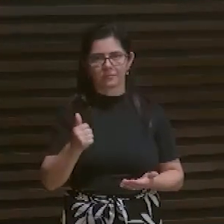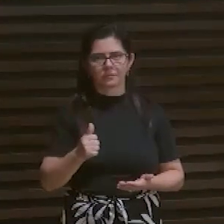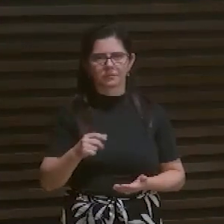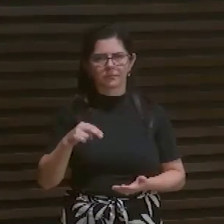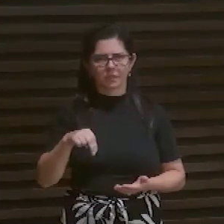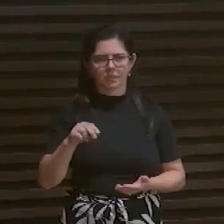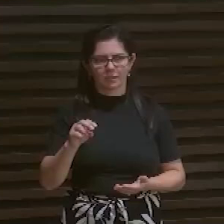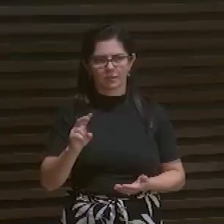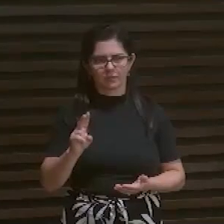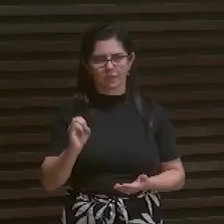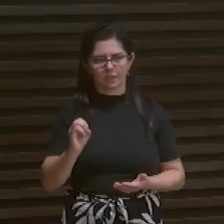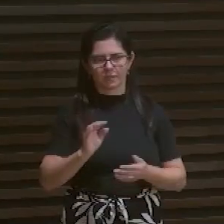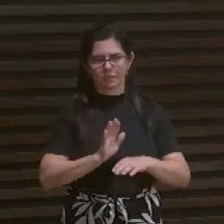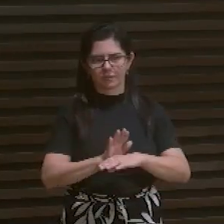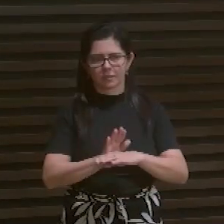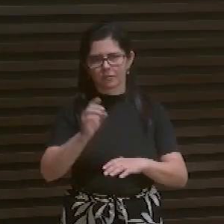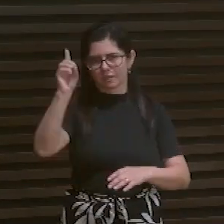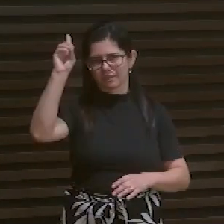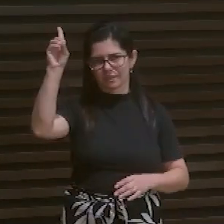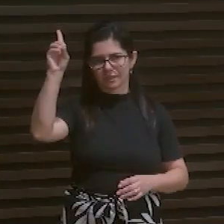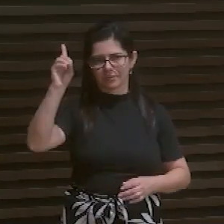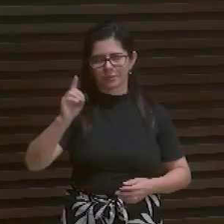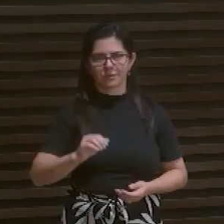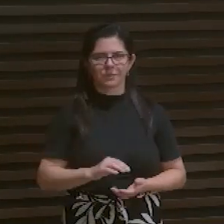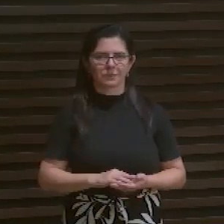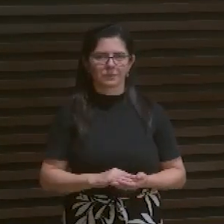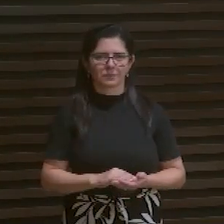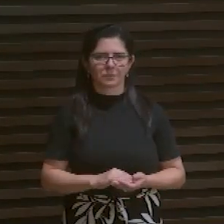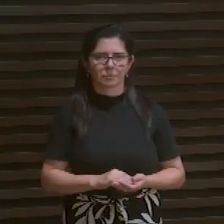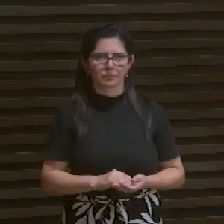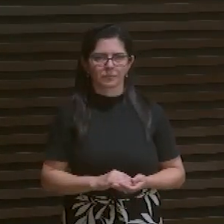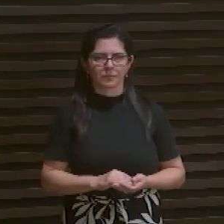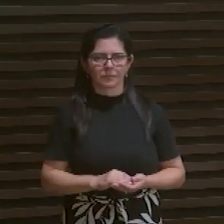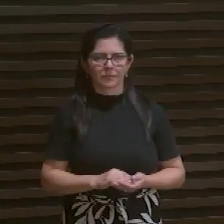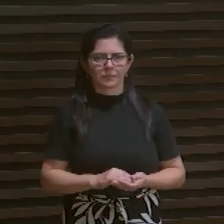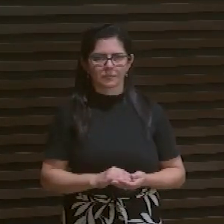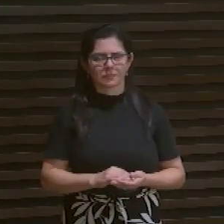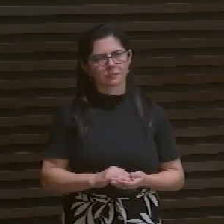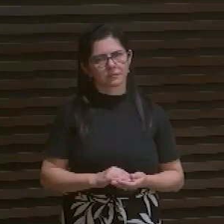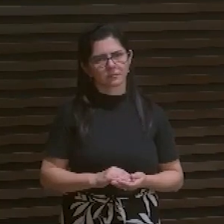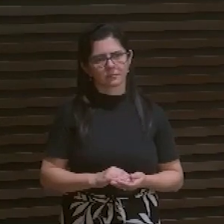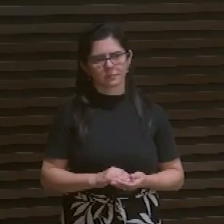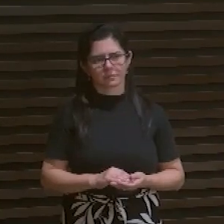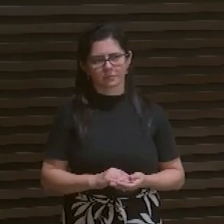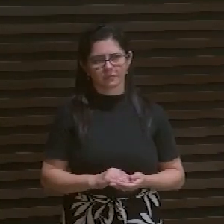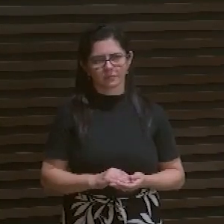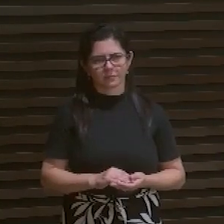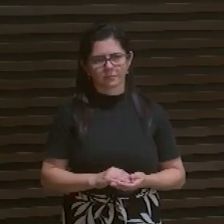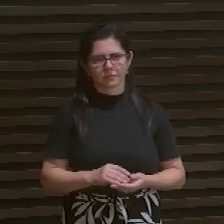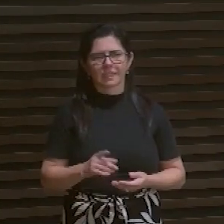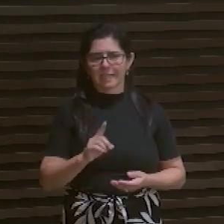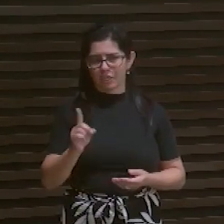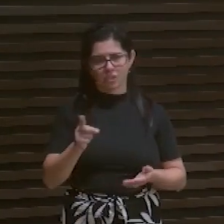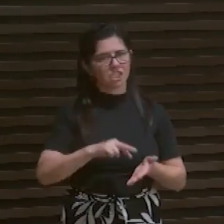pois nós somos cooperadores de Deus. Porque no sentido original da palavra, ele não quer dizer que nós estamos cooperando